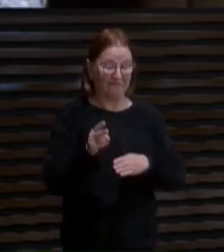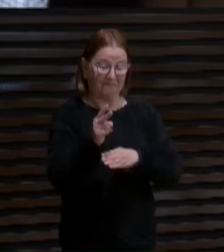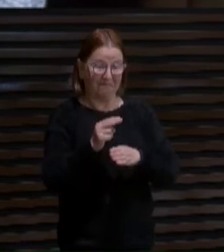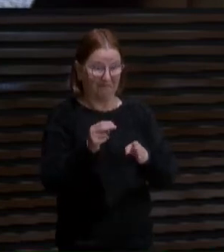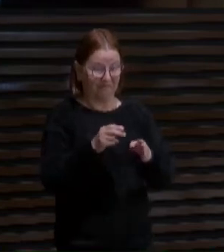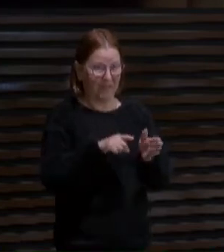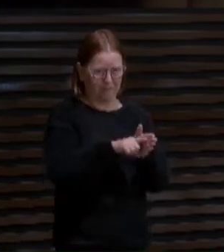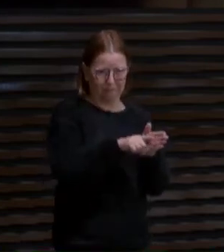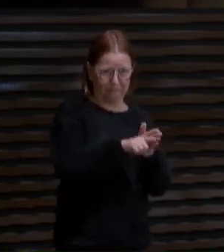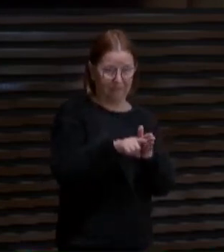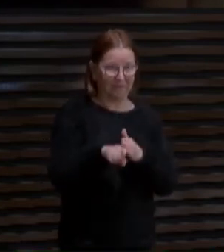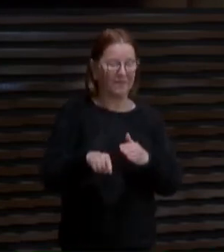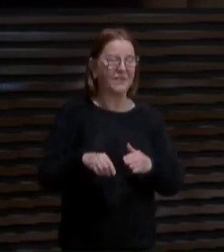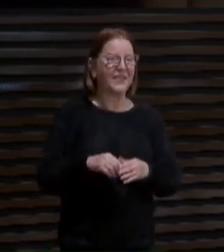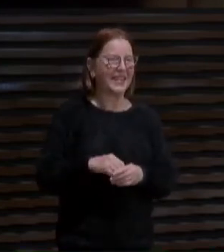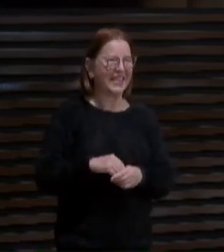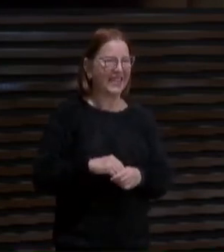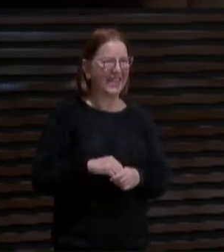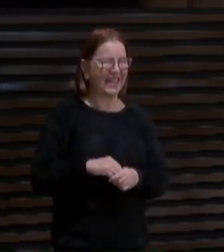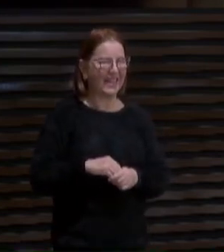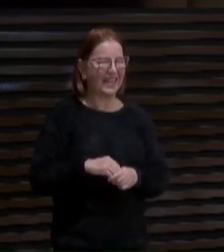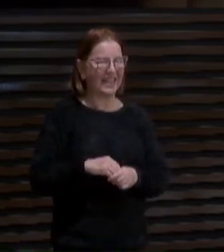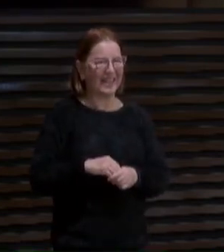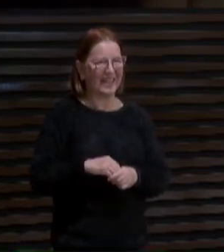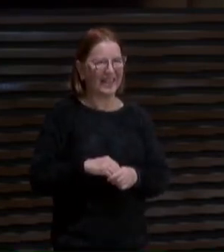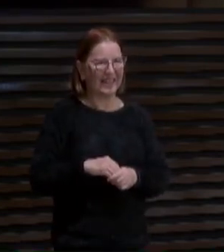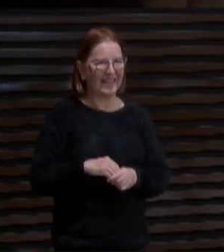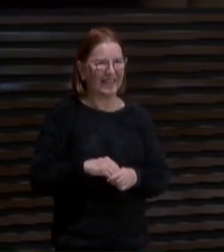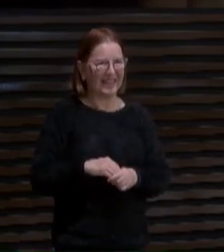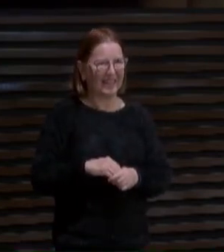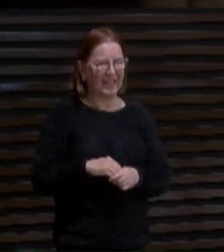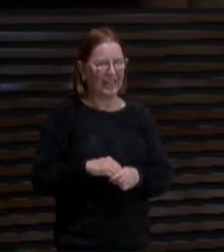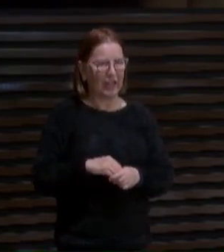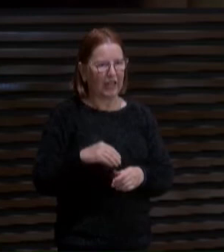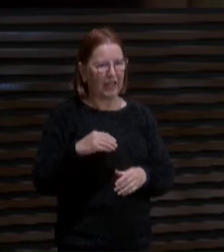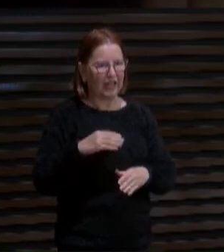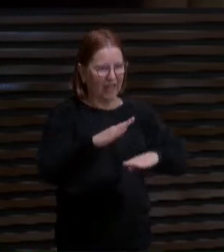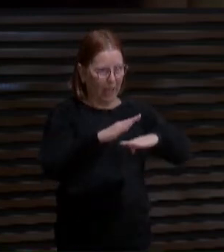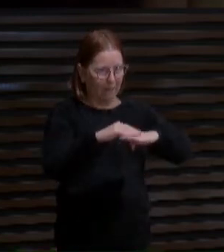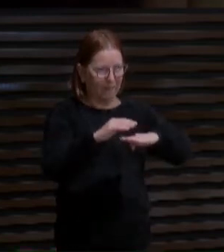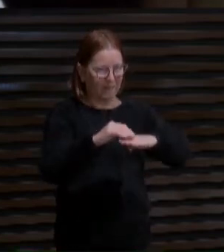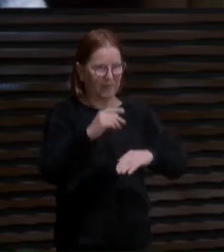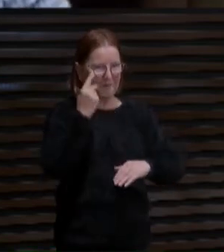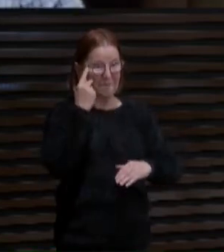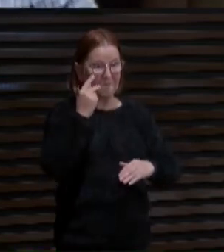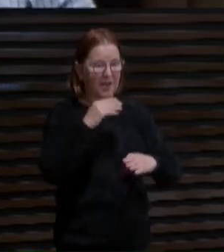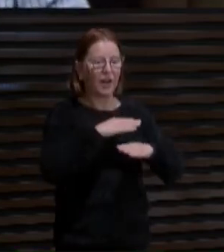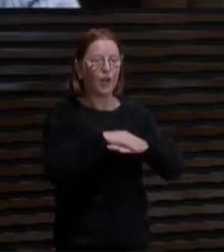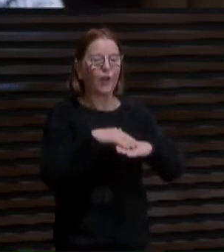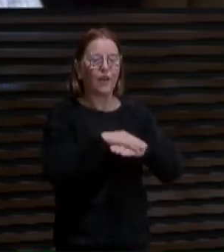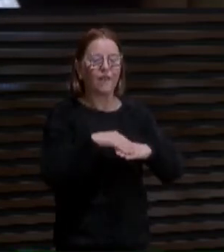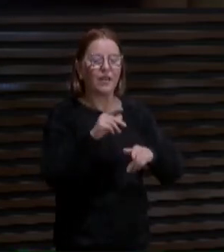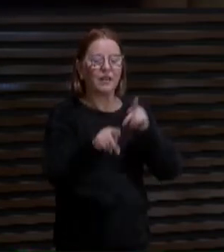ele mediou ali para a gente conversar com as pessoas fazer entrevistas